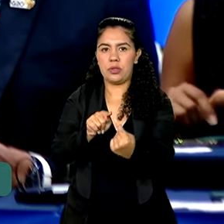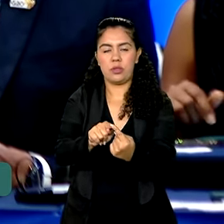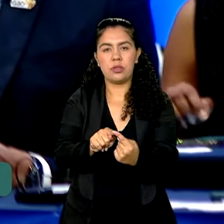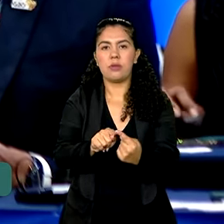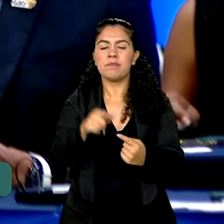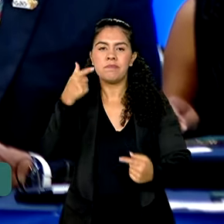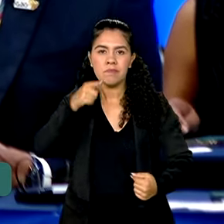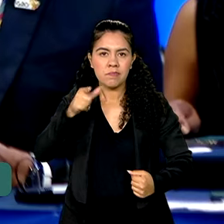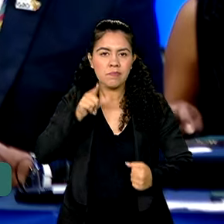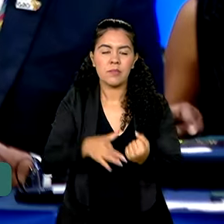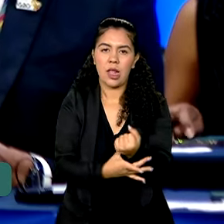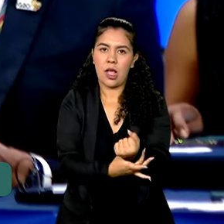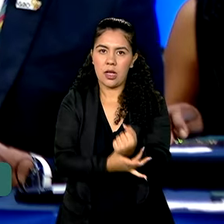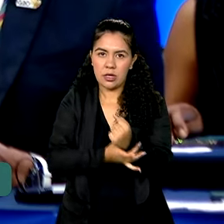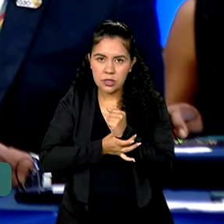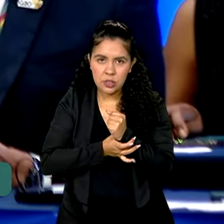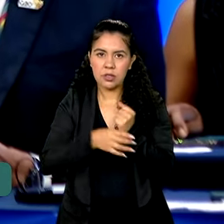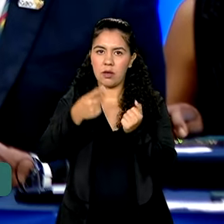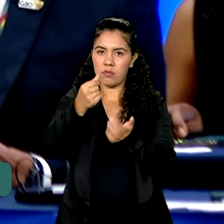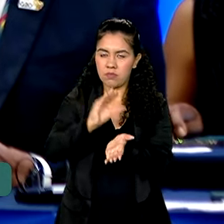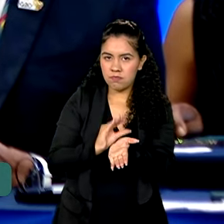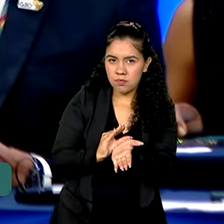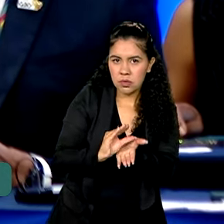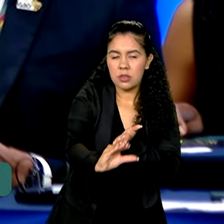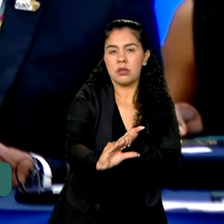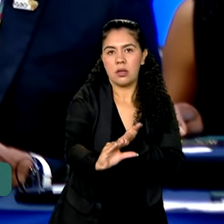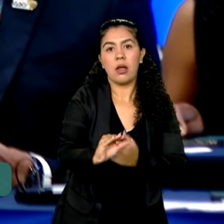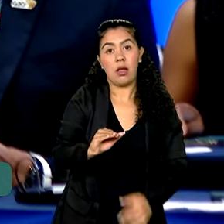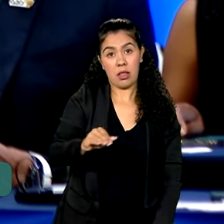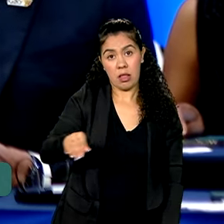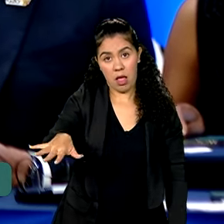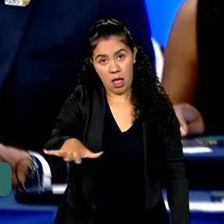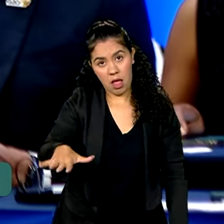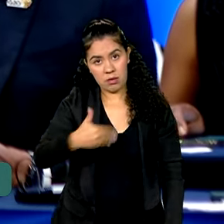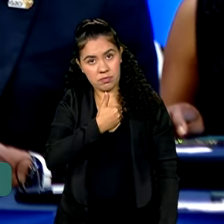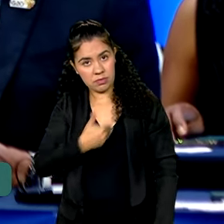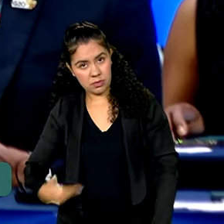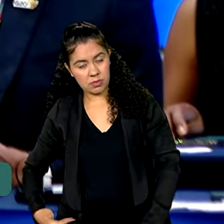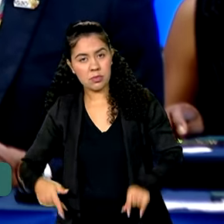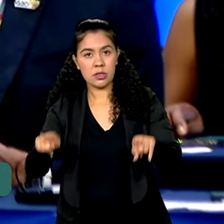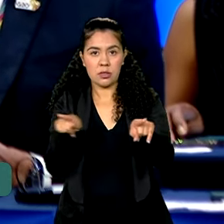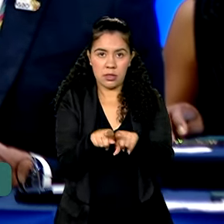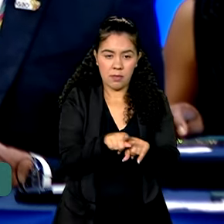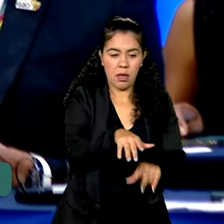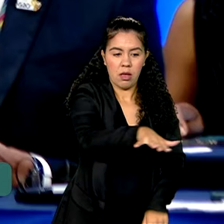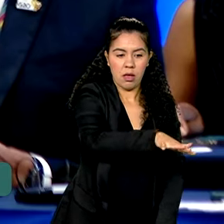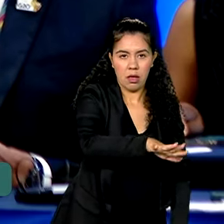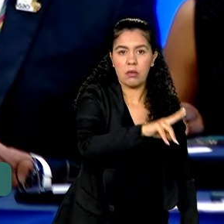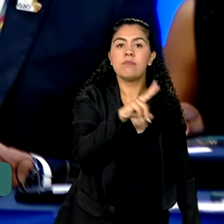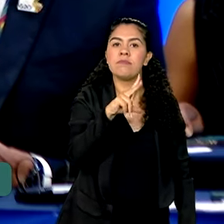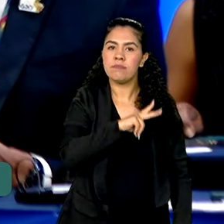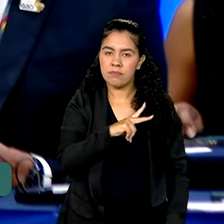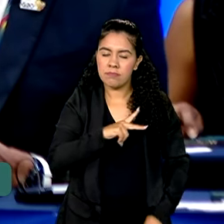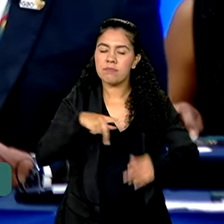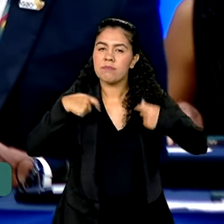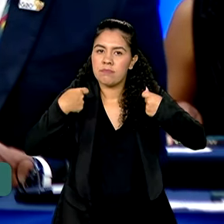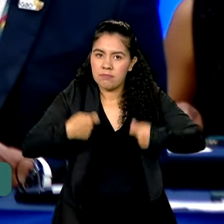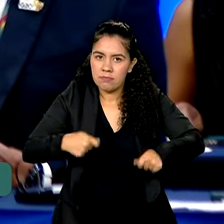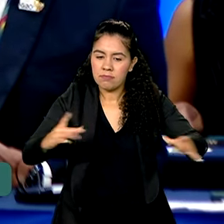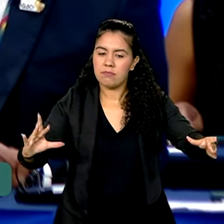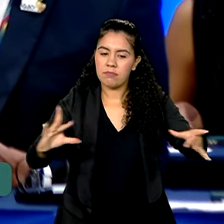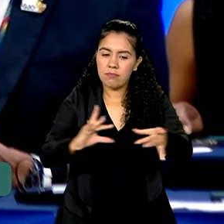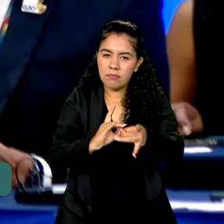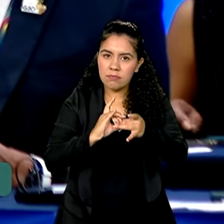todo o financiamento e investimento, tanto do setor público quanto privado, crie resiliência